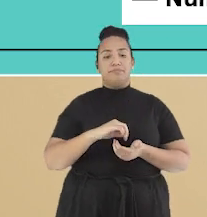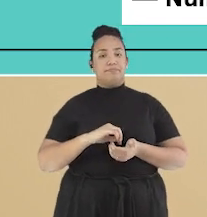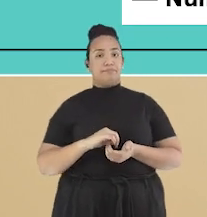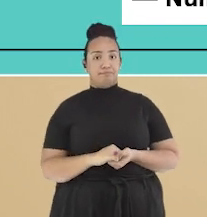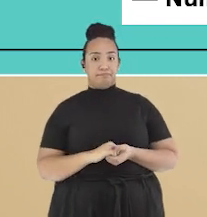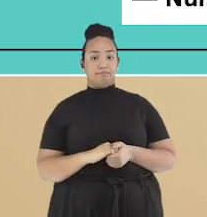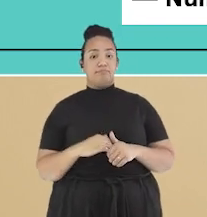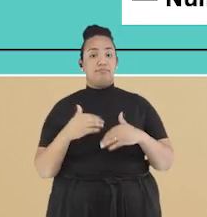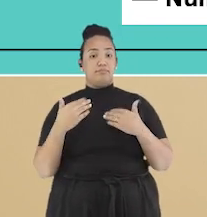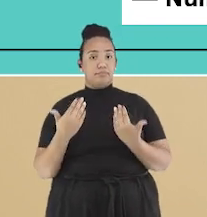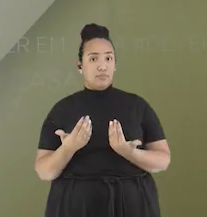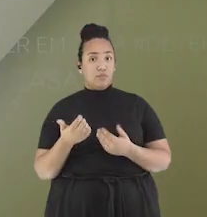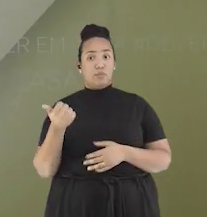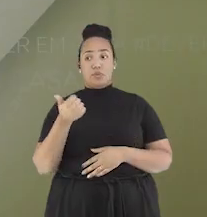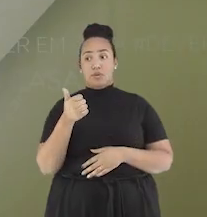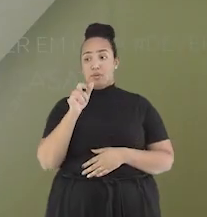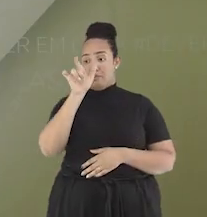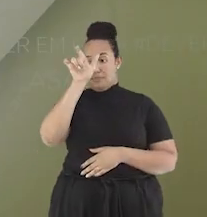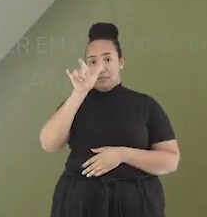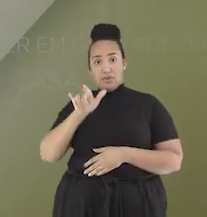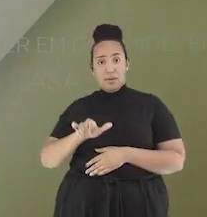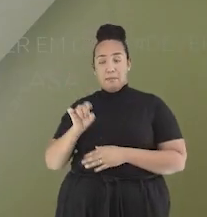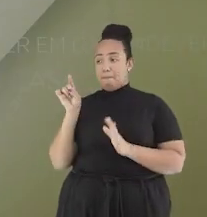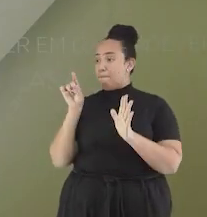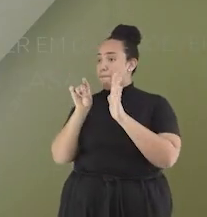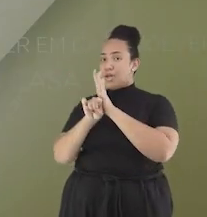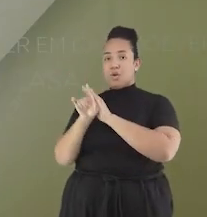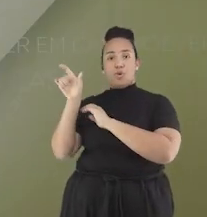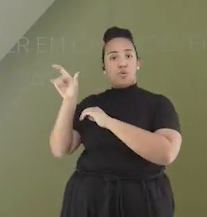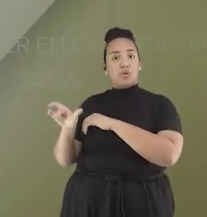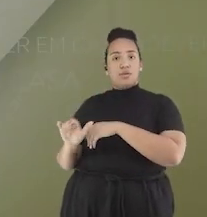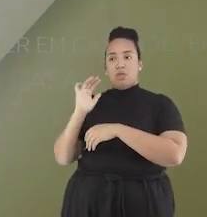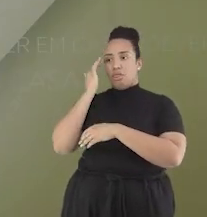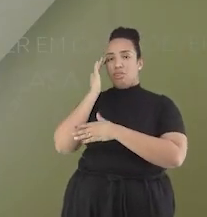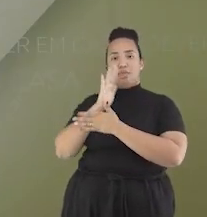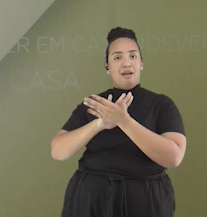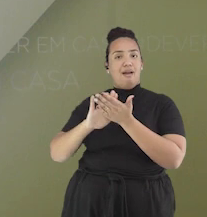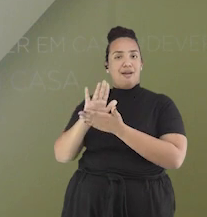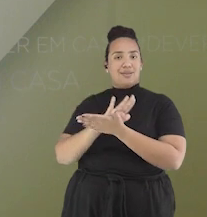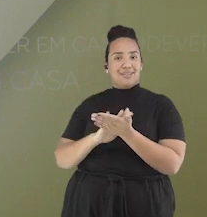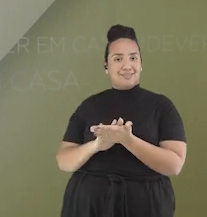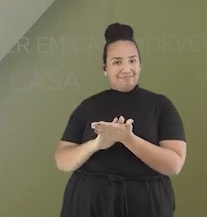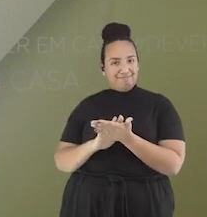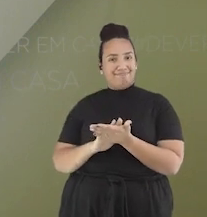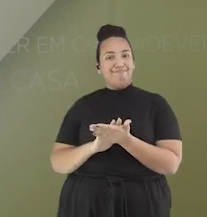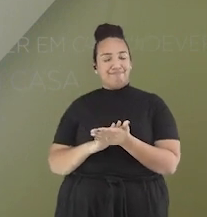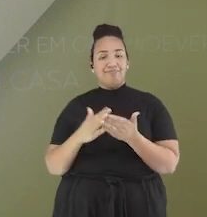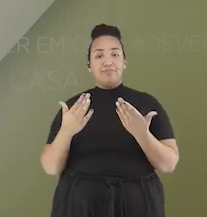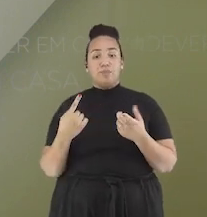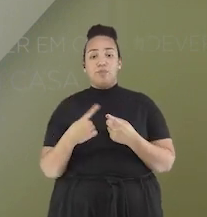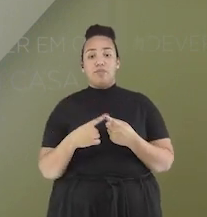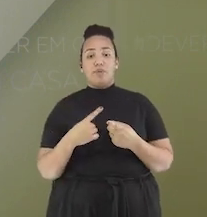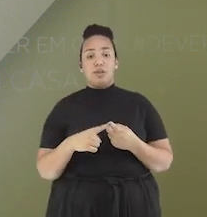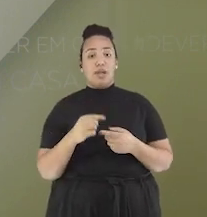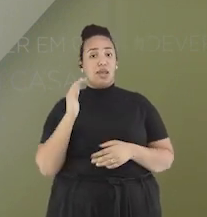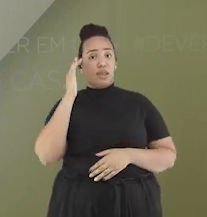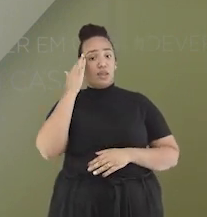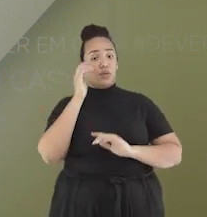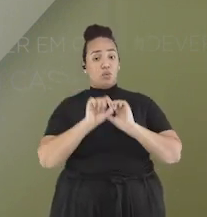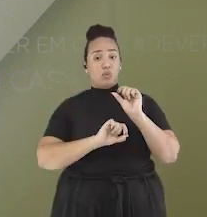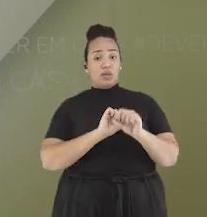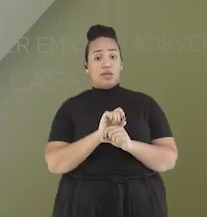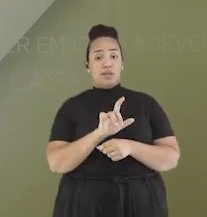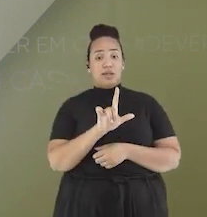passou muito rápido. Pelo visto, o primeiro compadre não entendeu a pergunta do amigo. O